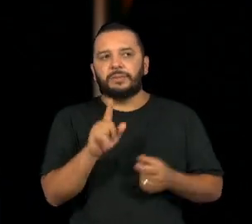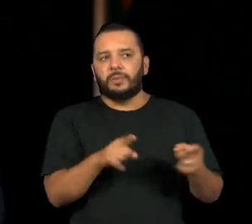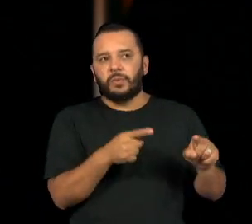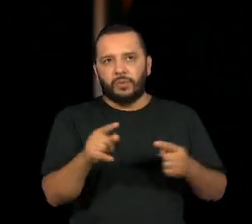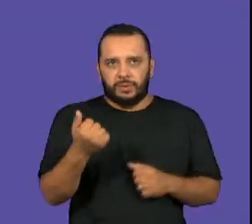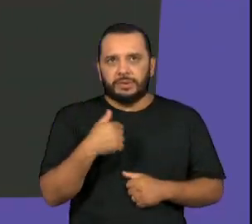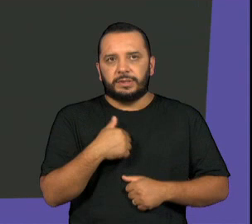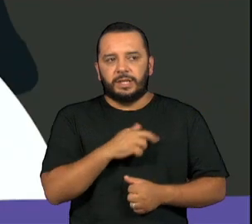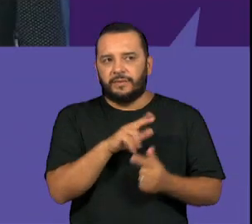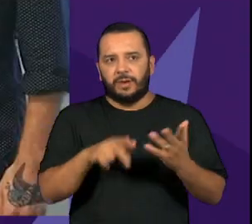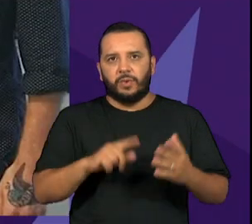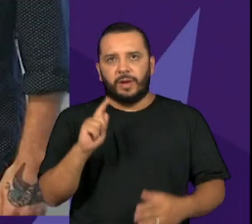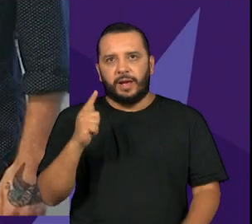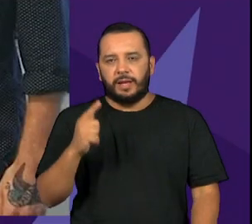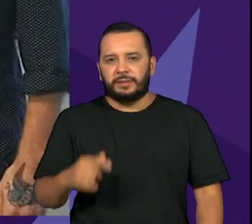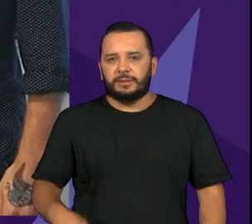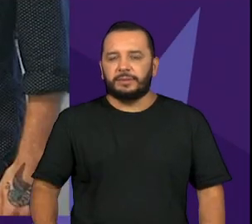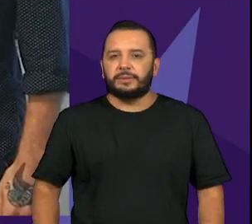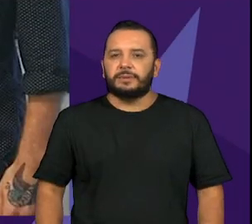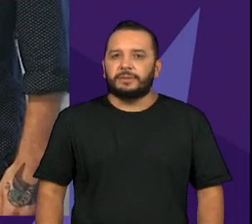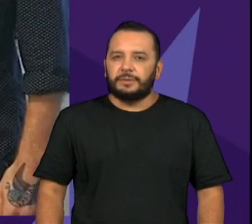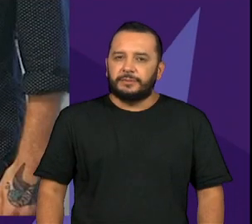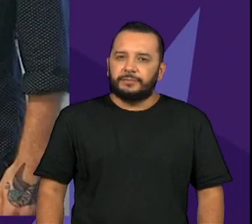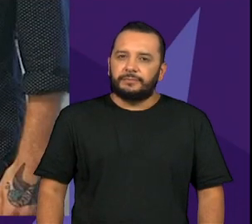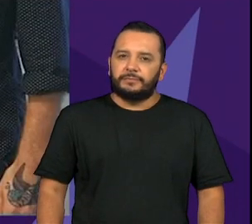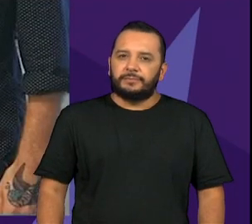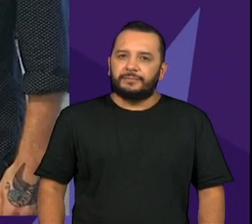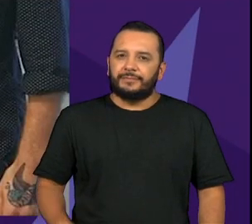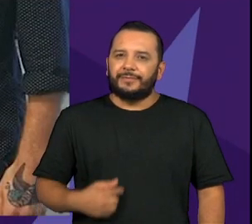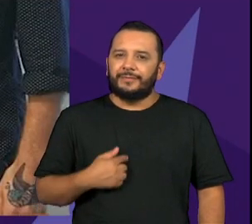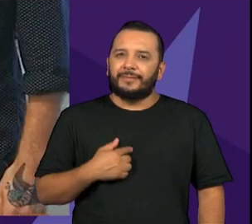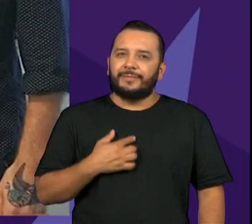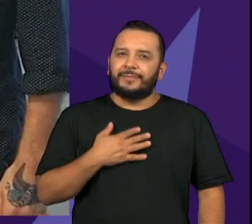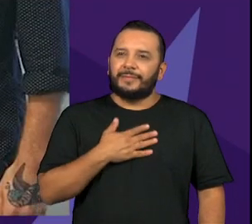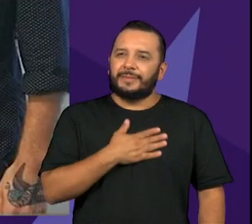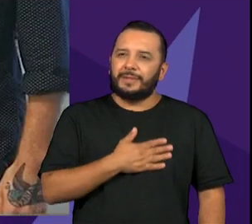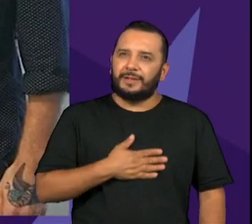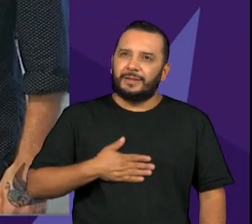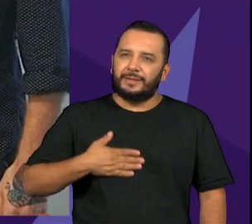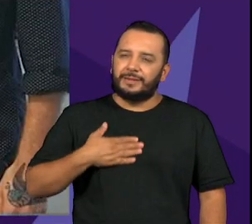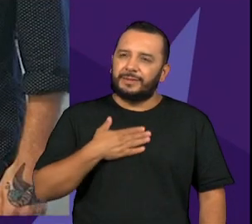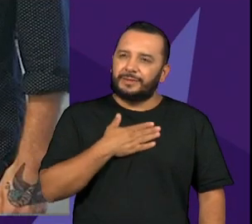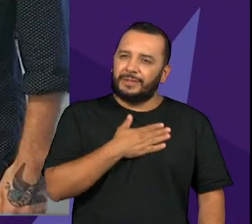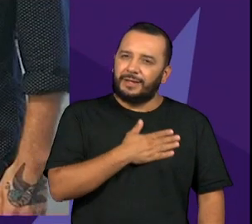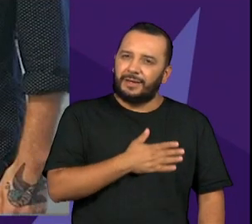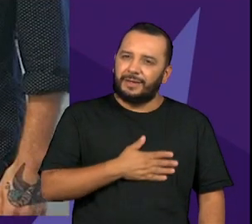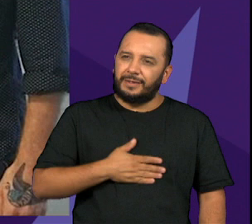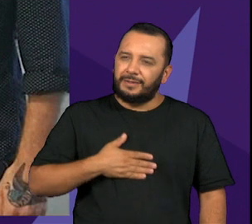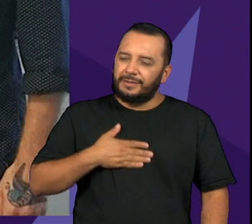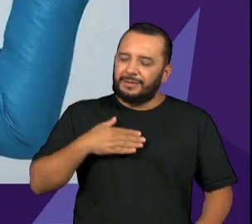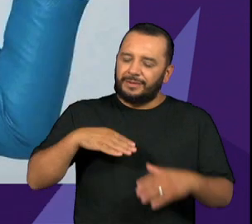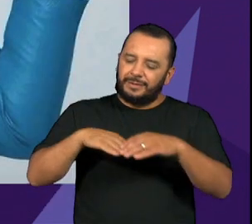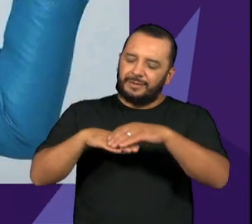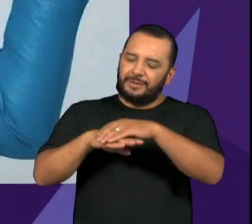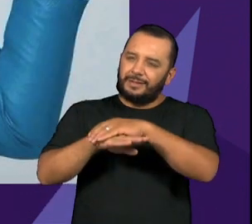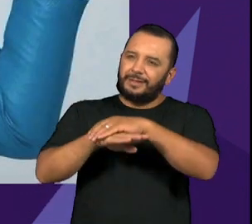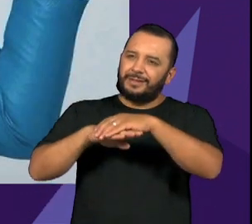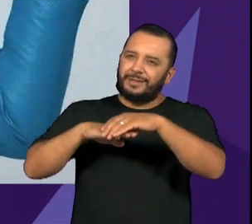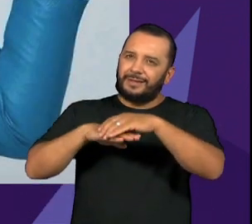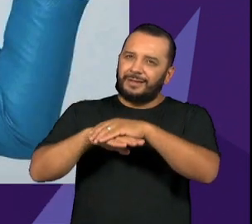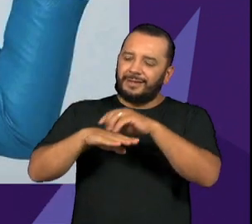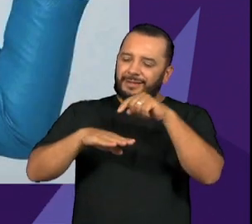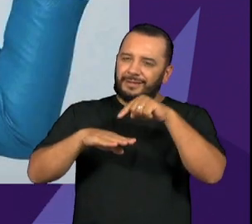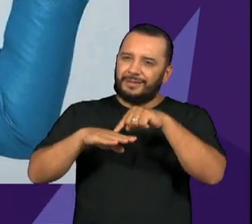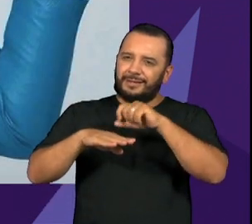conheço Goiás. Estranho é gostar tanto do seu all-star azul.